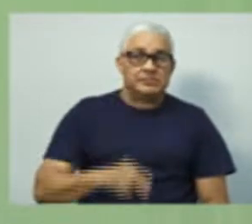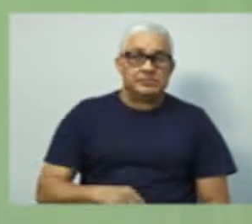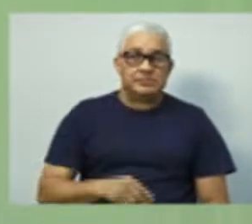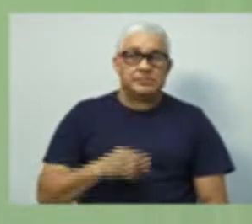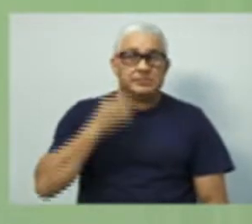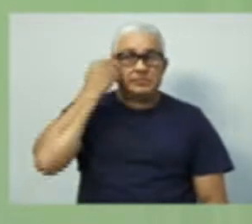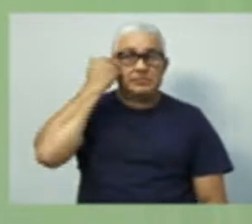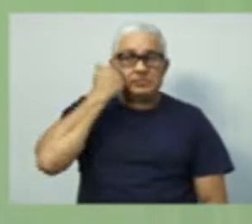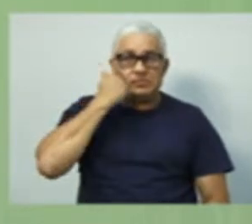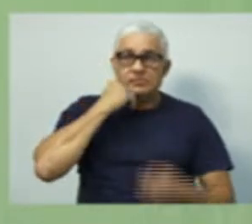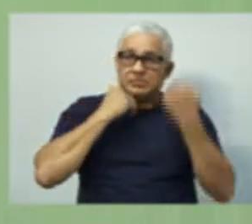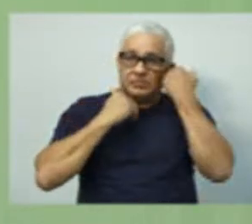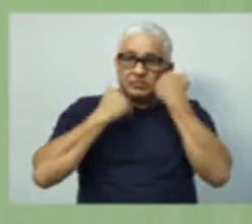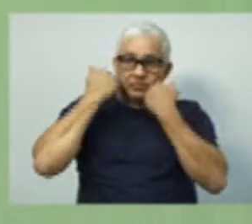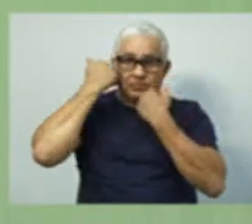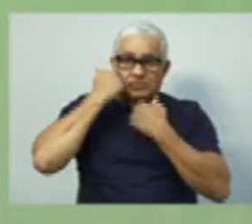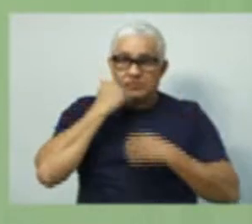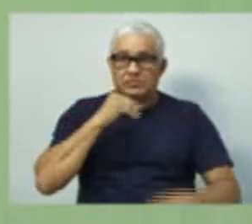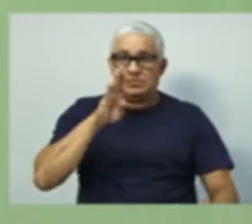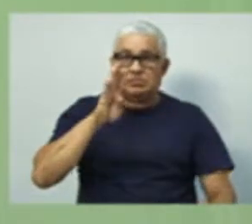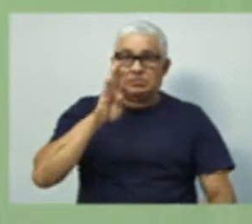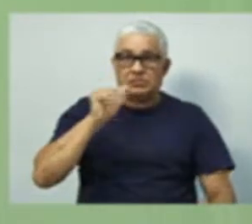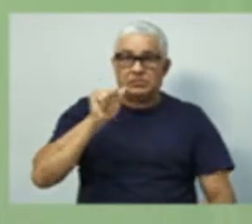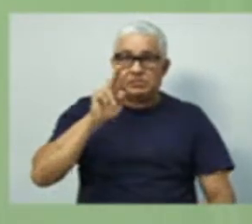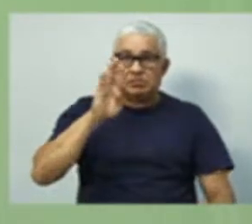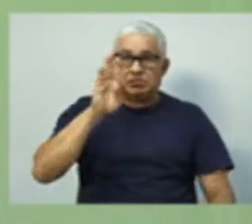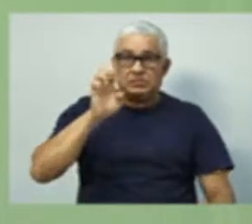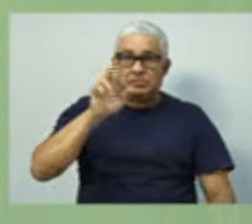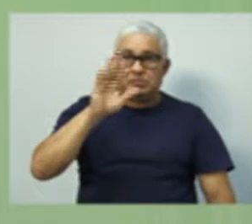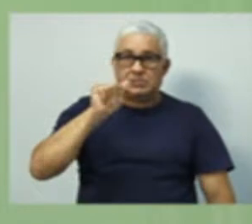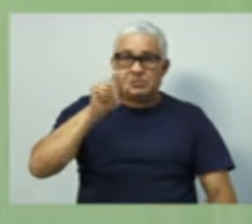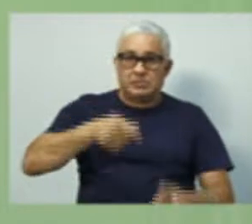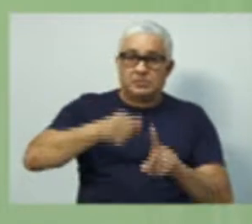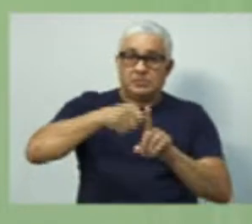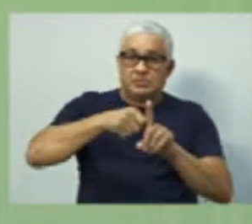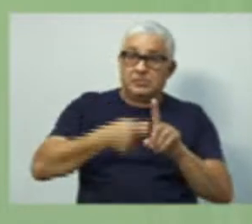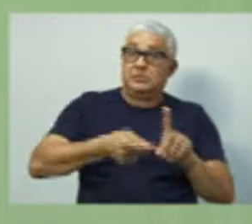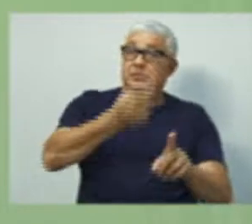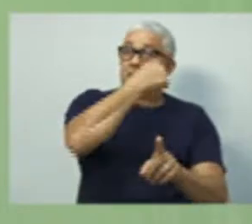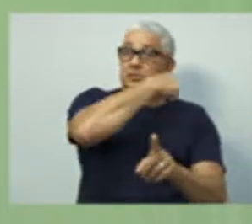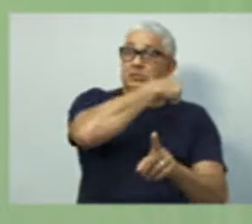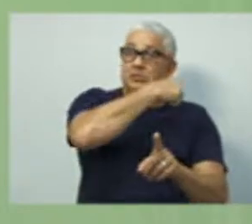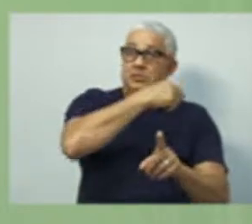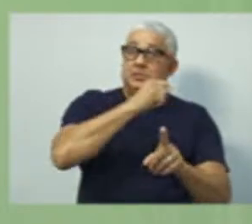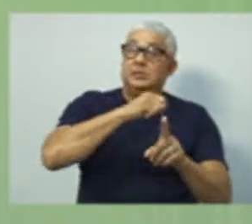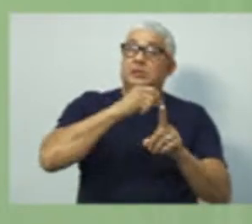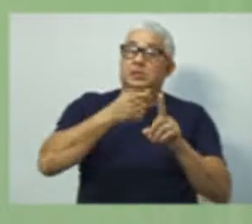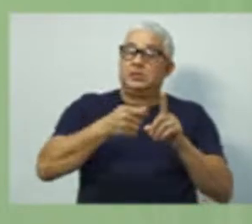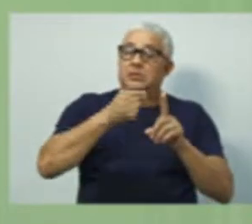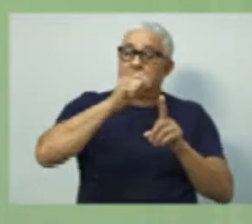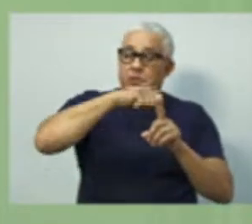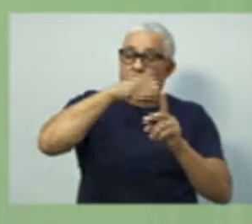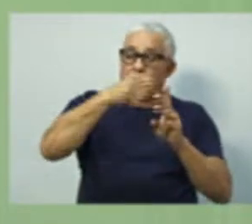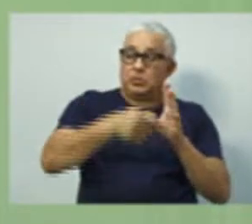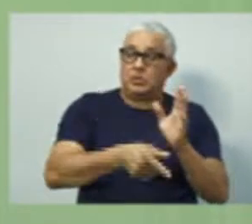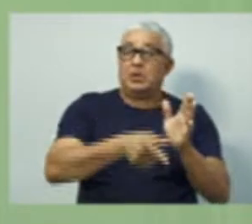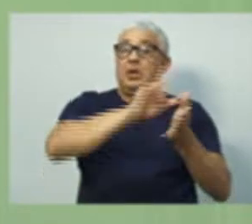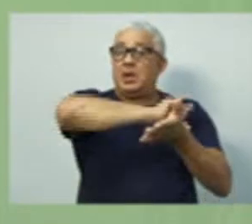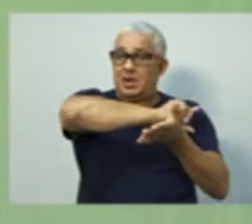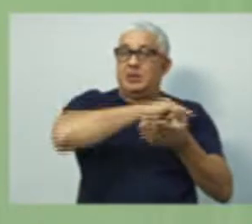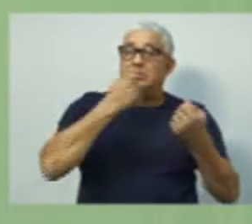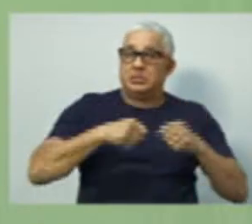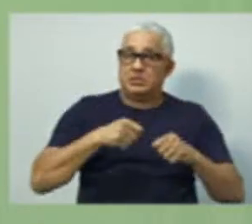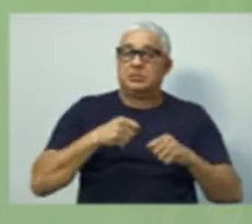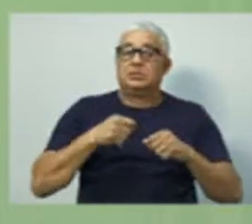barbearia? Ele tomou como base o mês anterior. Pode pegar 2 meses ou 3 meses anteriores e fazer a média. Então ele tem que ter uma